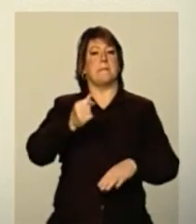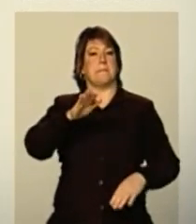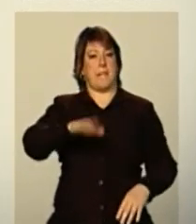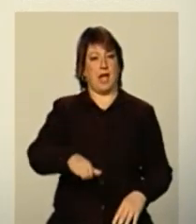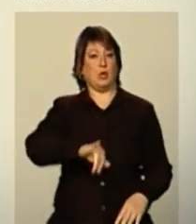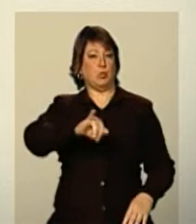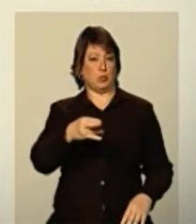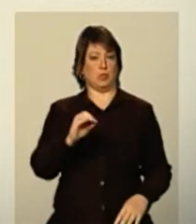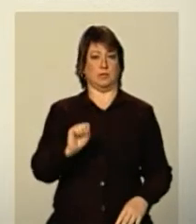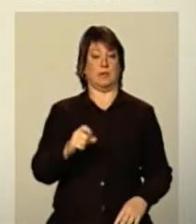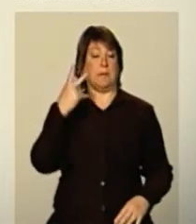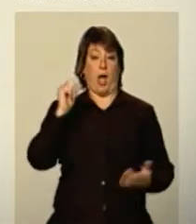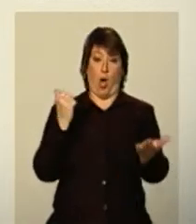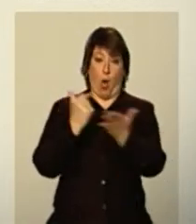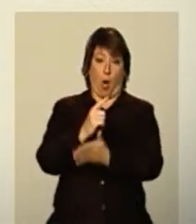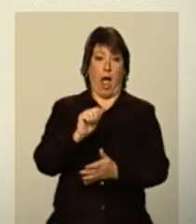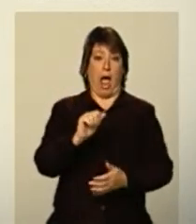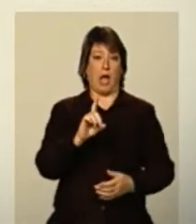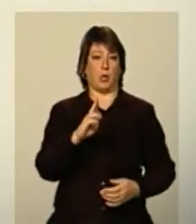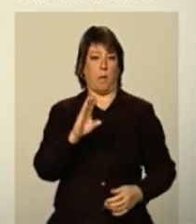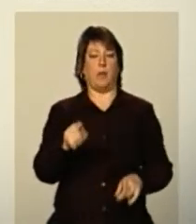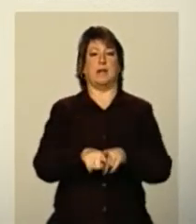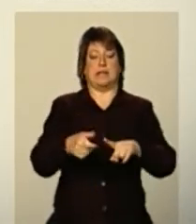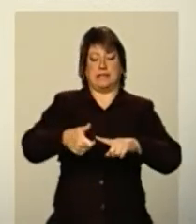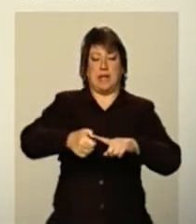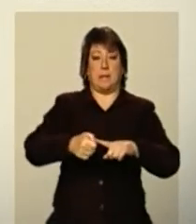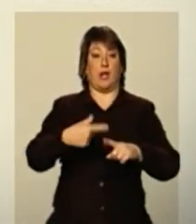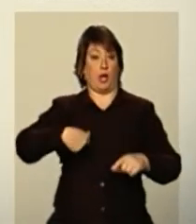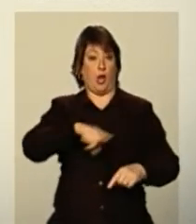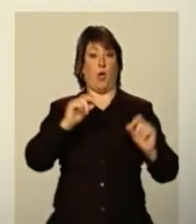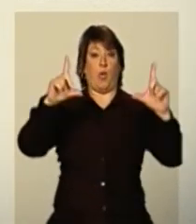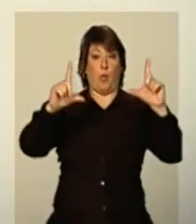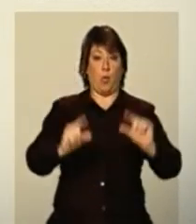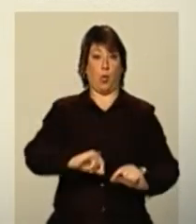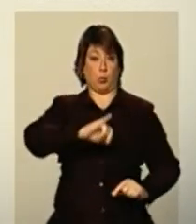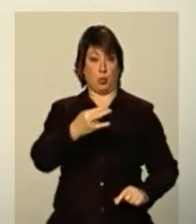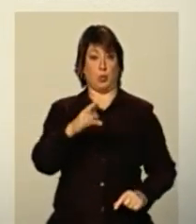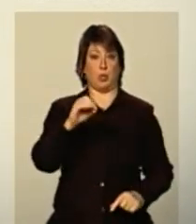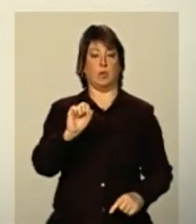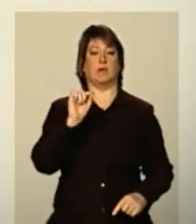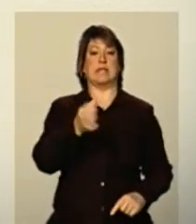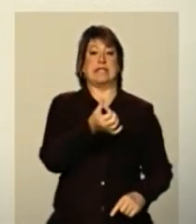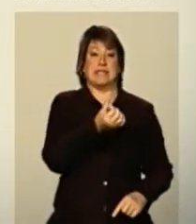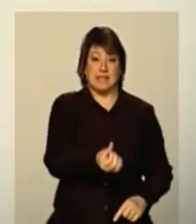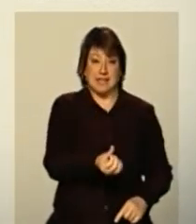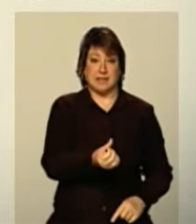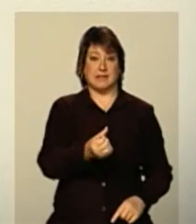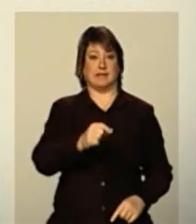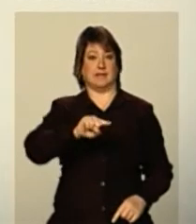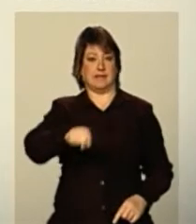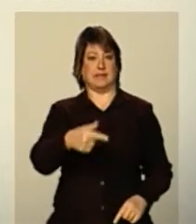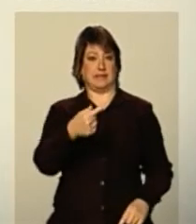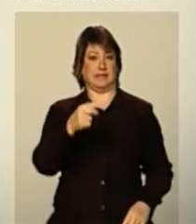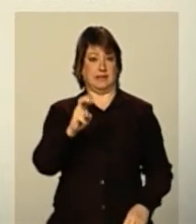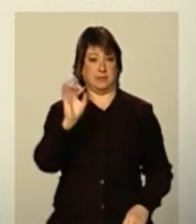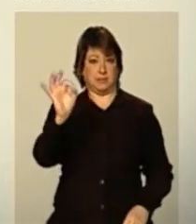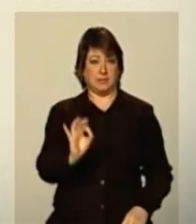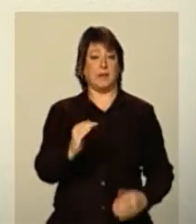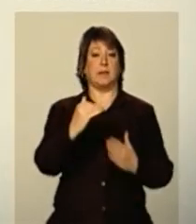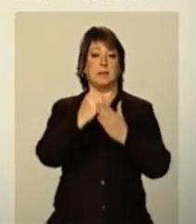Para a compra de adubo e sementes, por exemplo, Luciano, nós reduzimos os juros de 6,75%